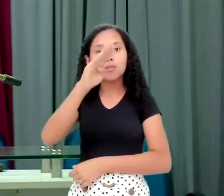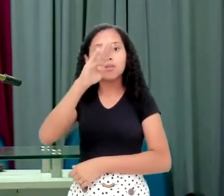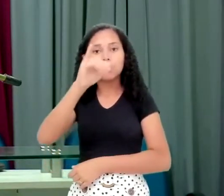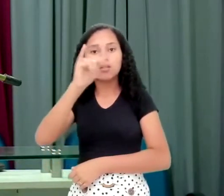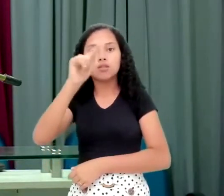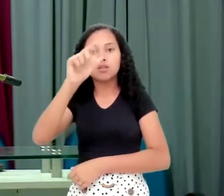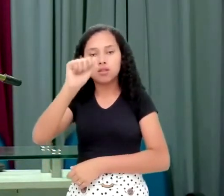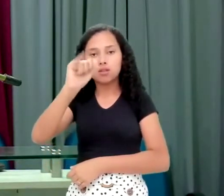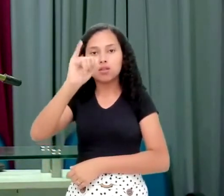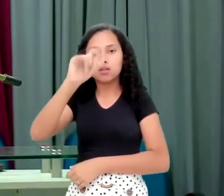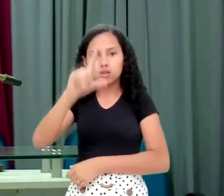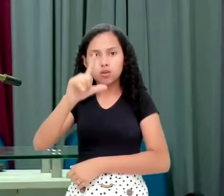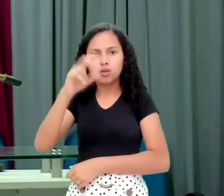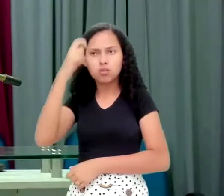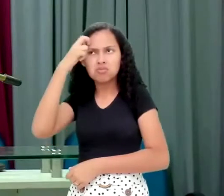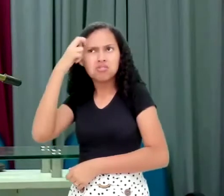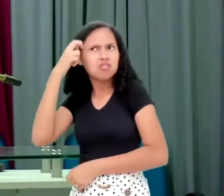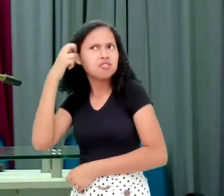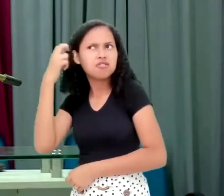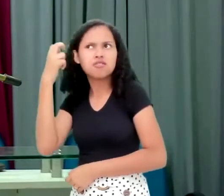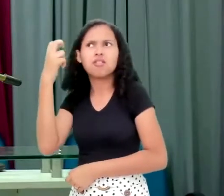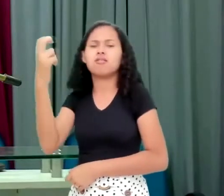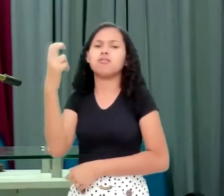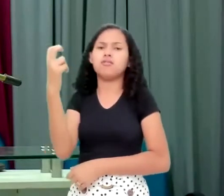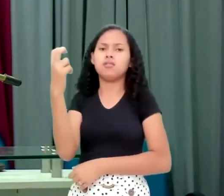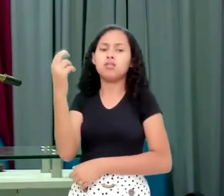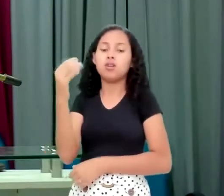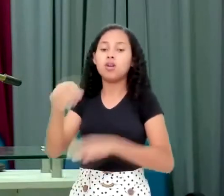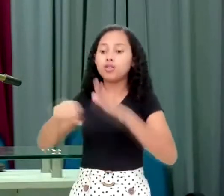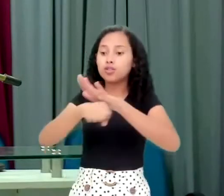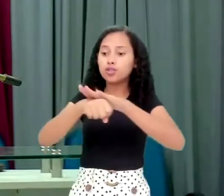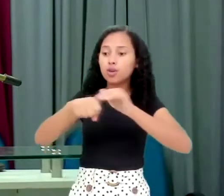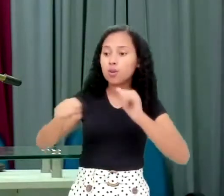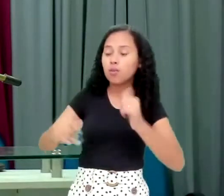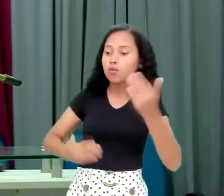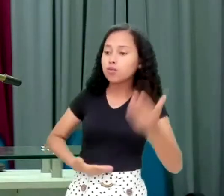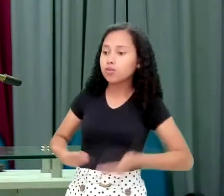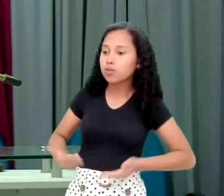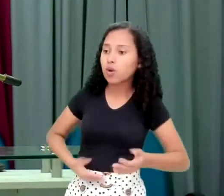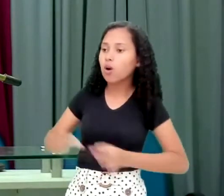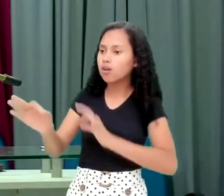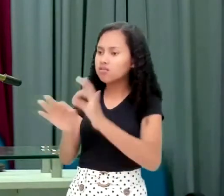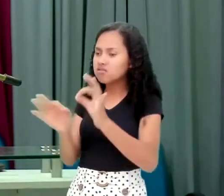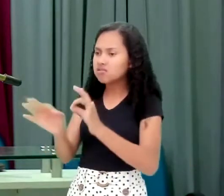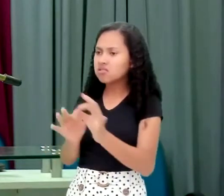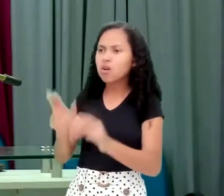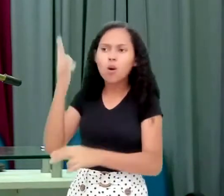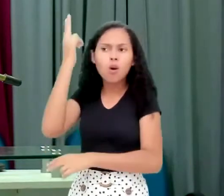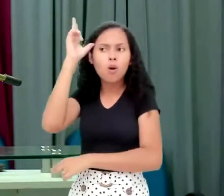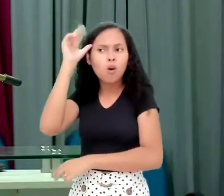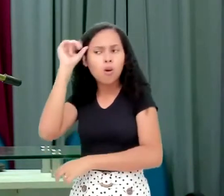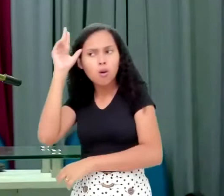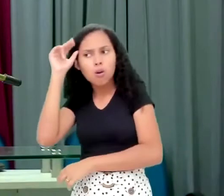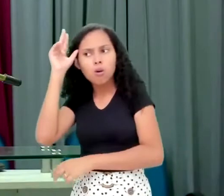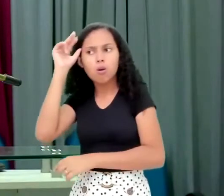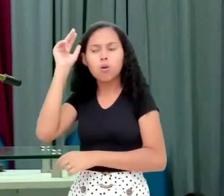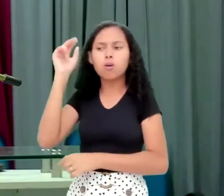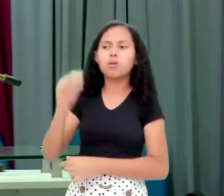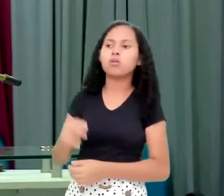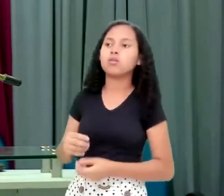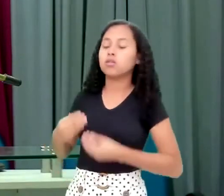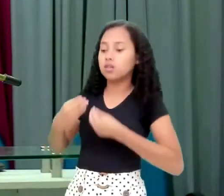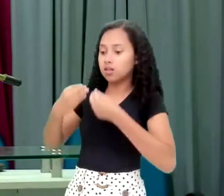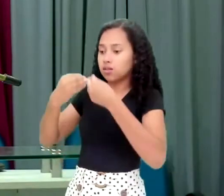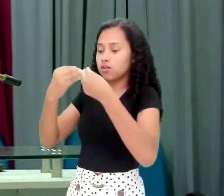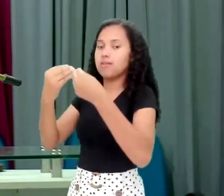louvado seja o nome do Senhor, chamou o seu criado, mandou preparar um jumento, colocou ali uma